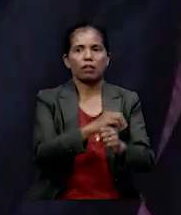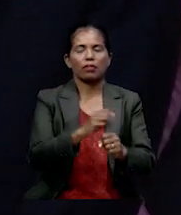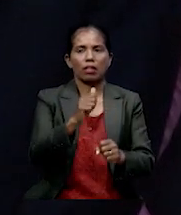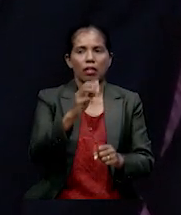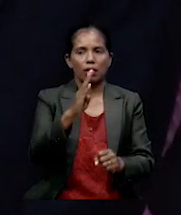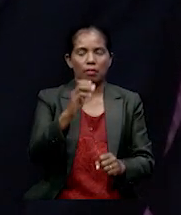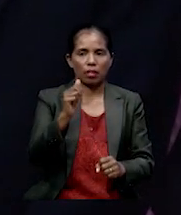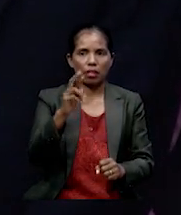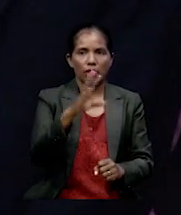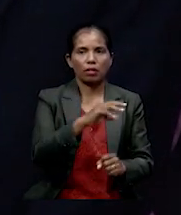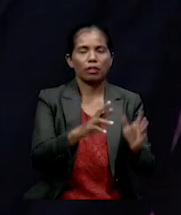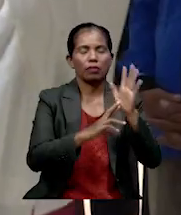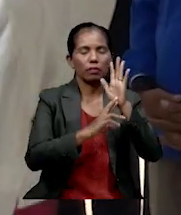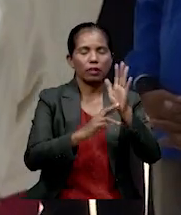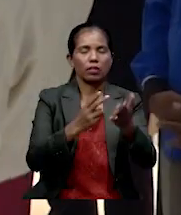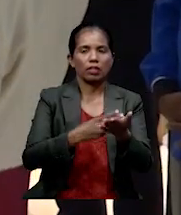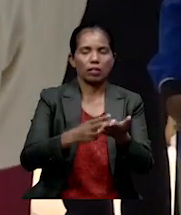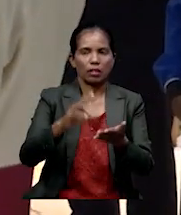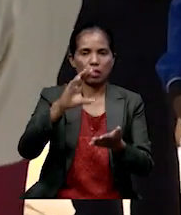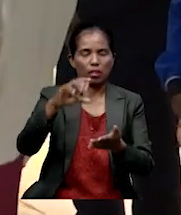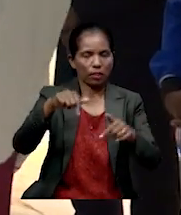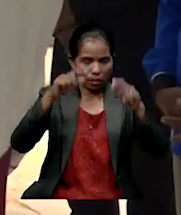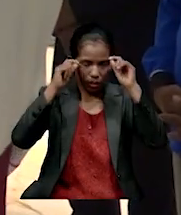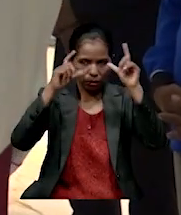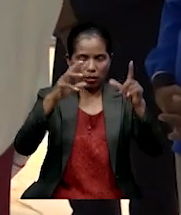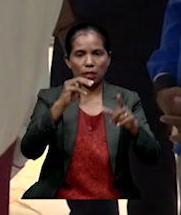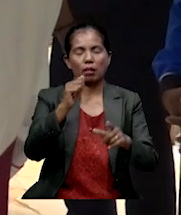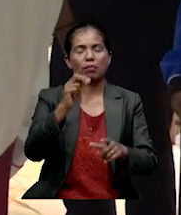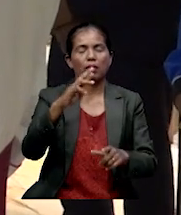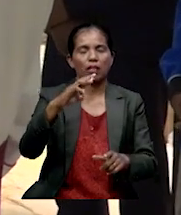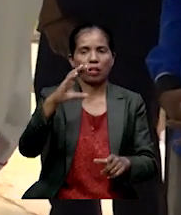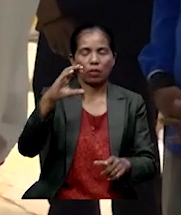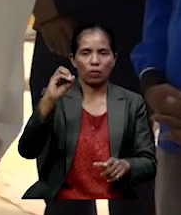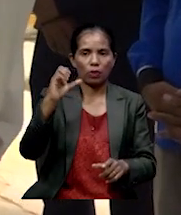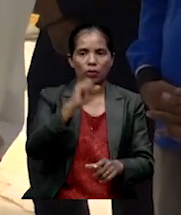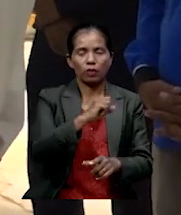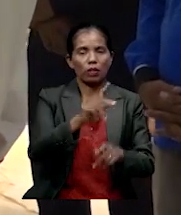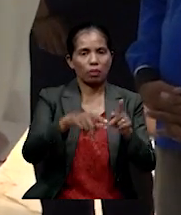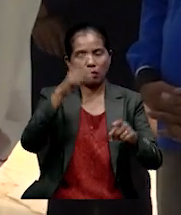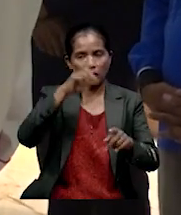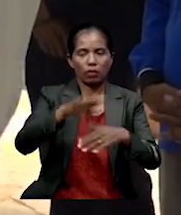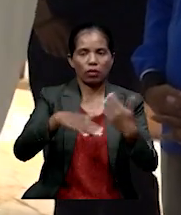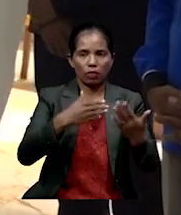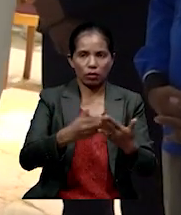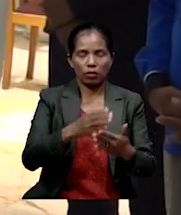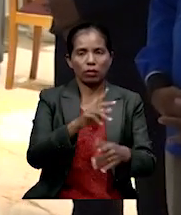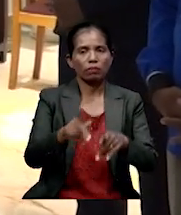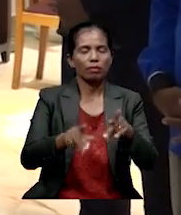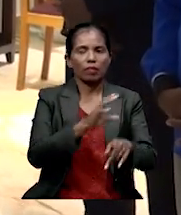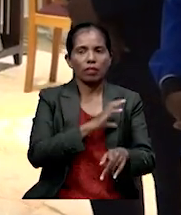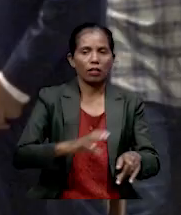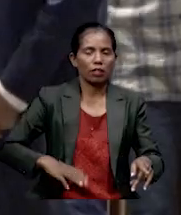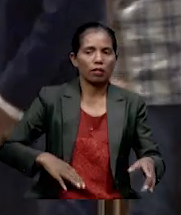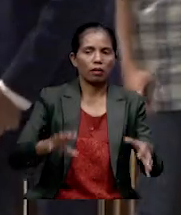Amaral, representante Santa Sé e Timor-Leste, Marcos Prisi, Corpo Diplomático Sira, Confissões Religiosas,